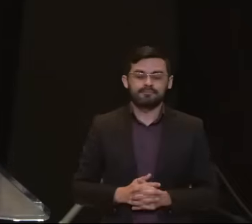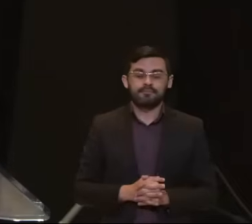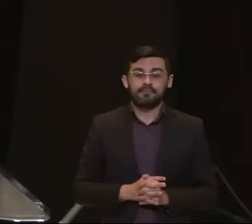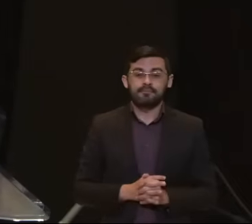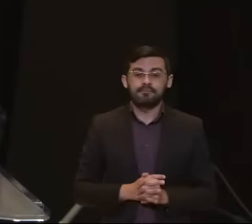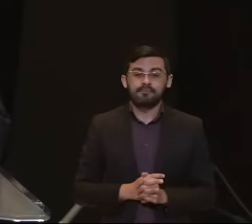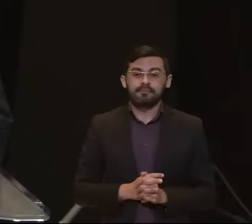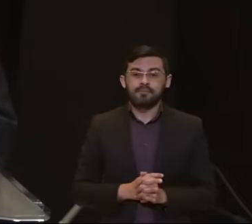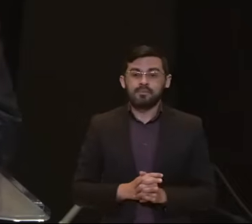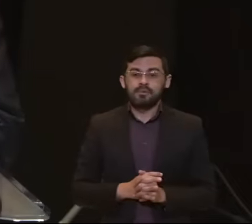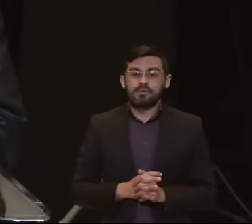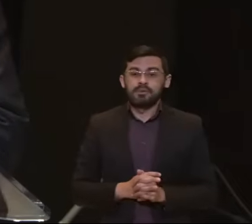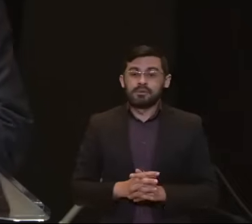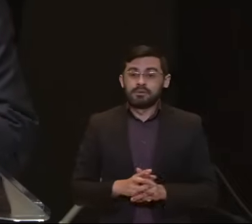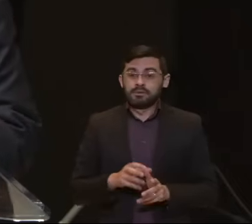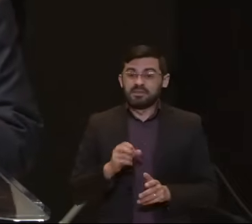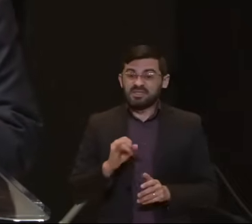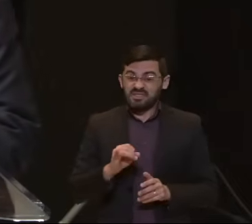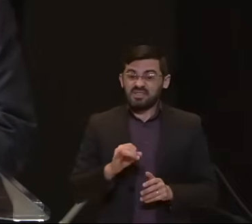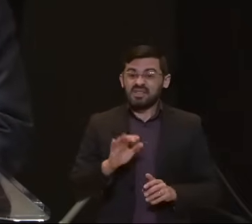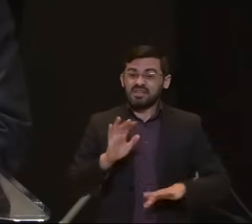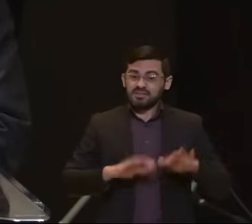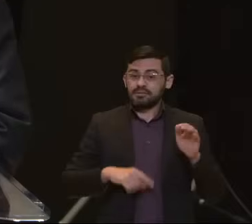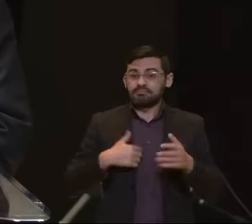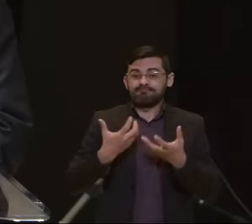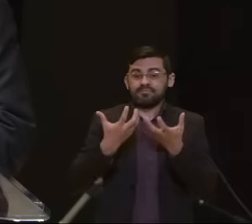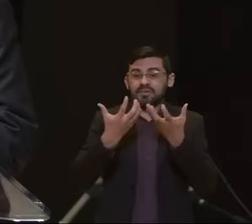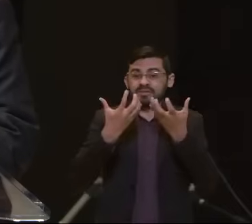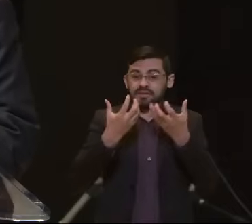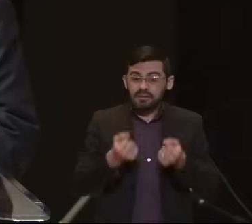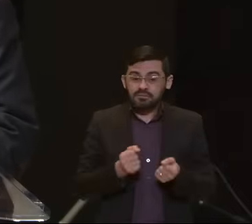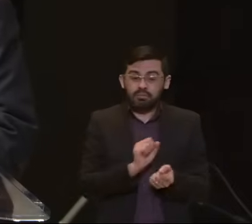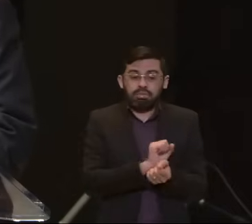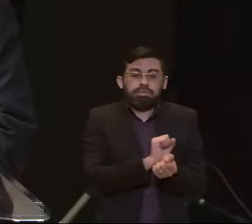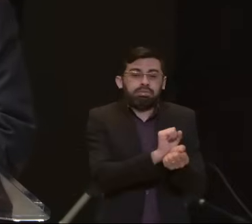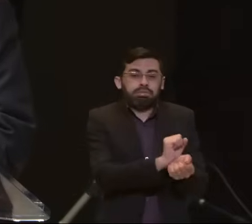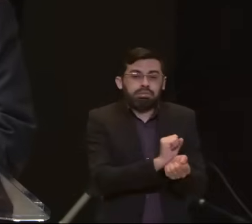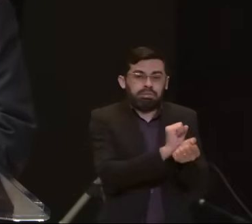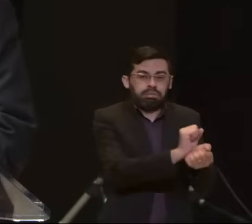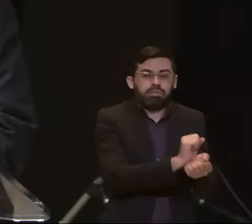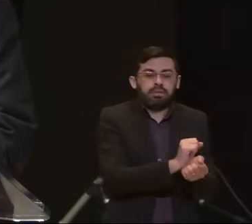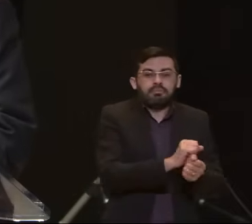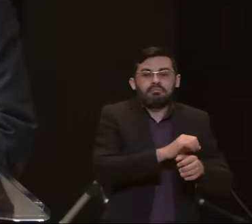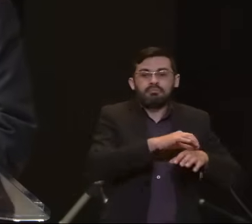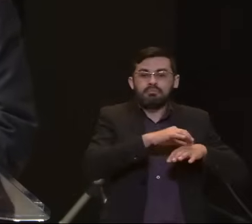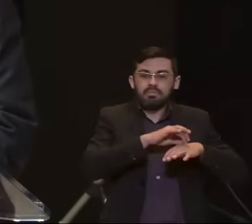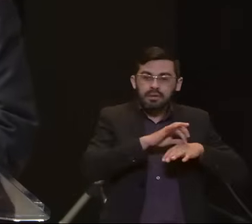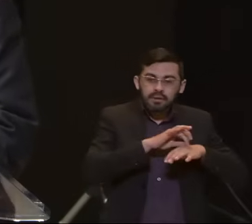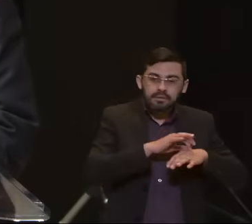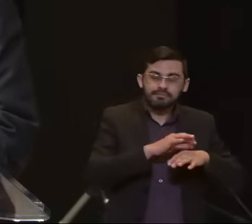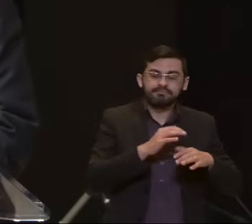Quando a gente se permite escravizar pela carne,